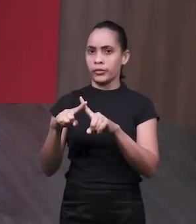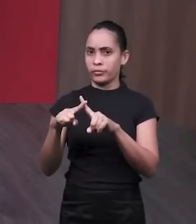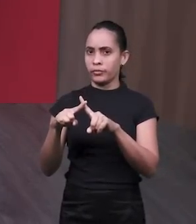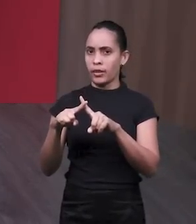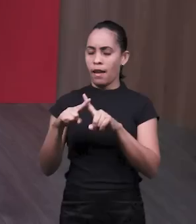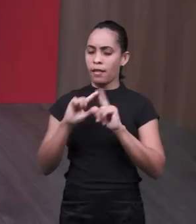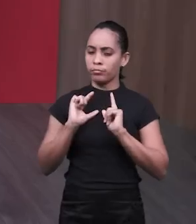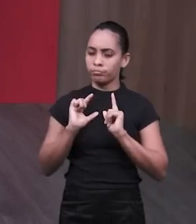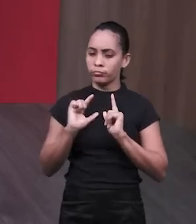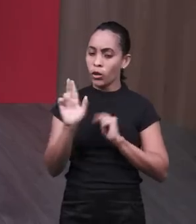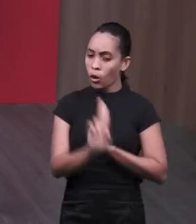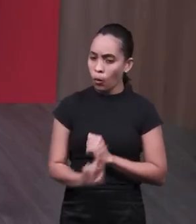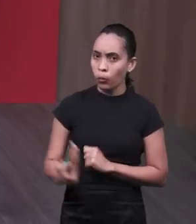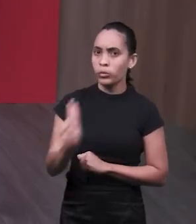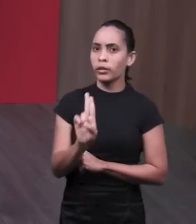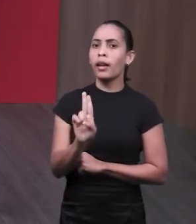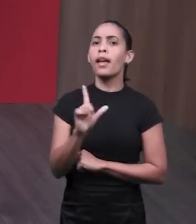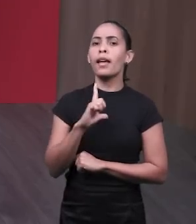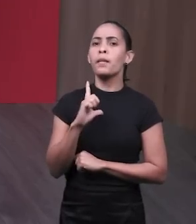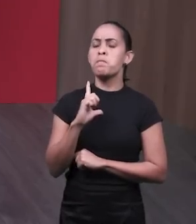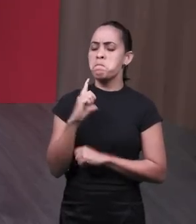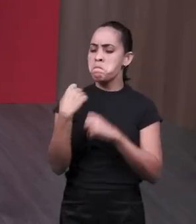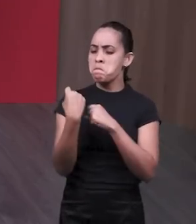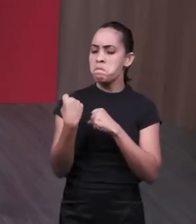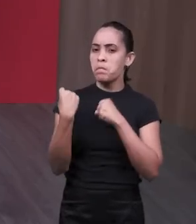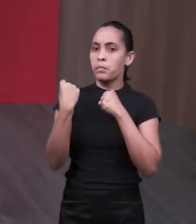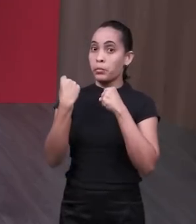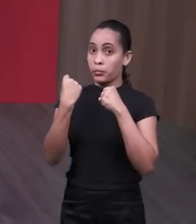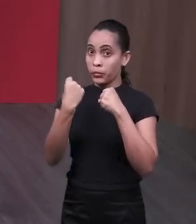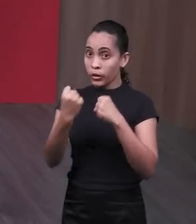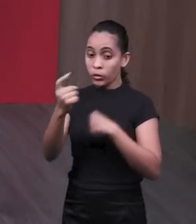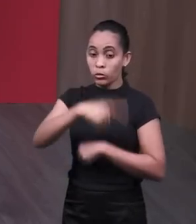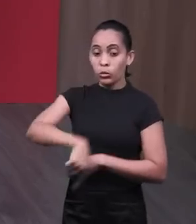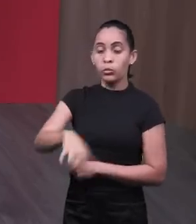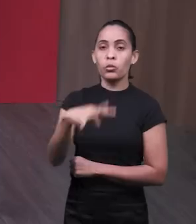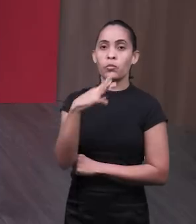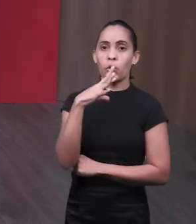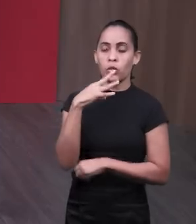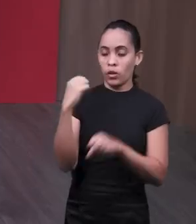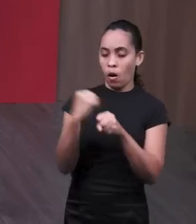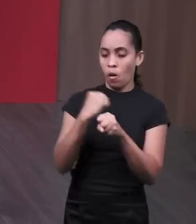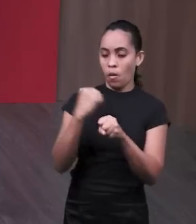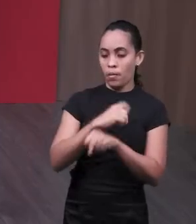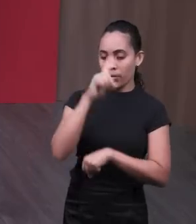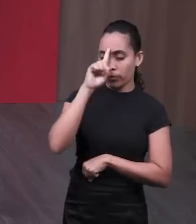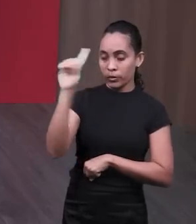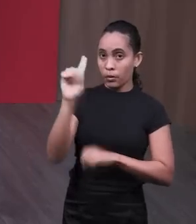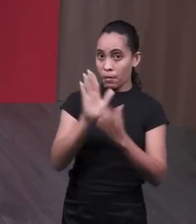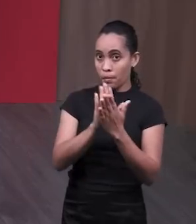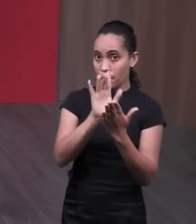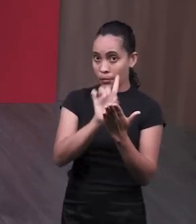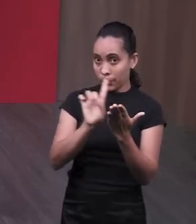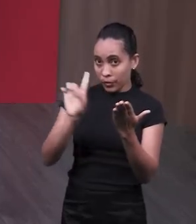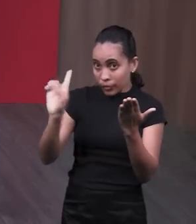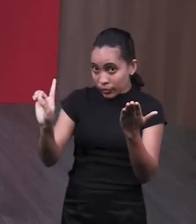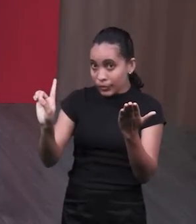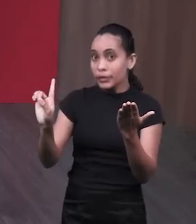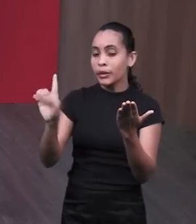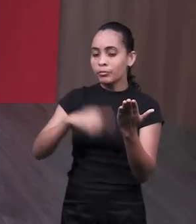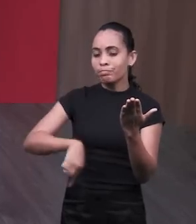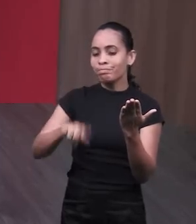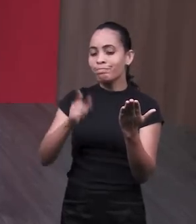entram, tem sido uma arma poderosa para que muitos possam conhecer a obra, conhecer a palavra e